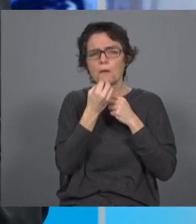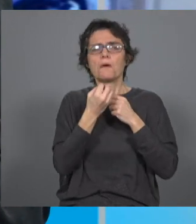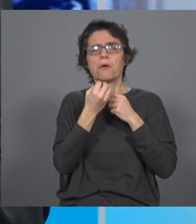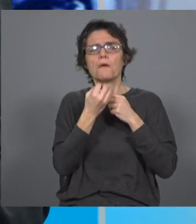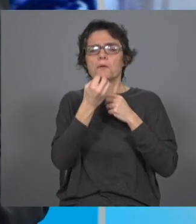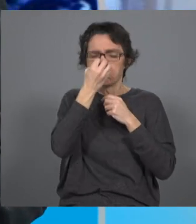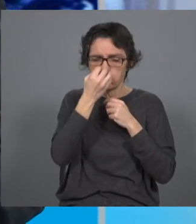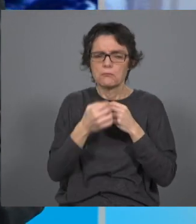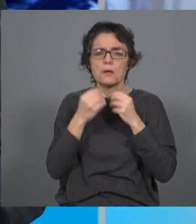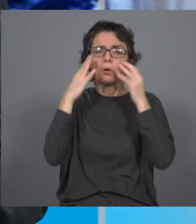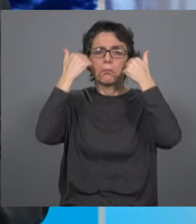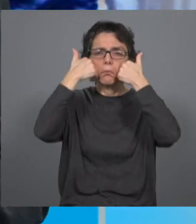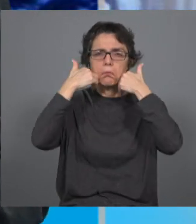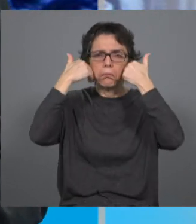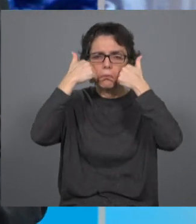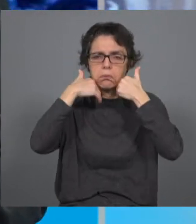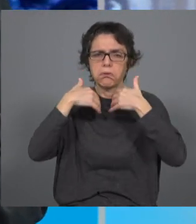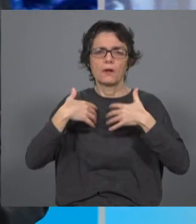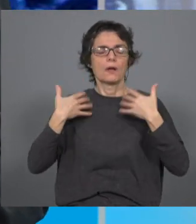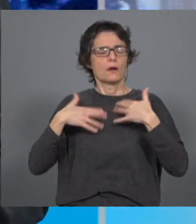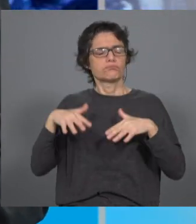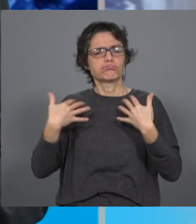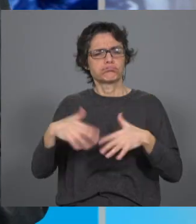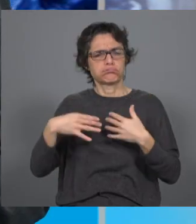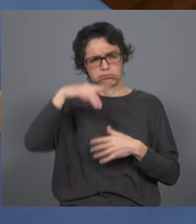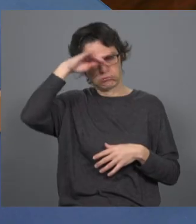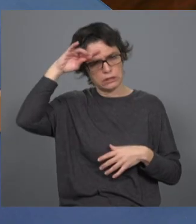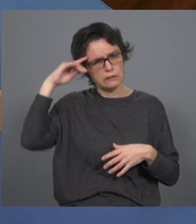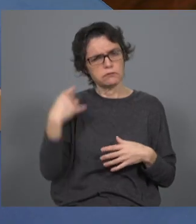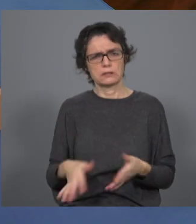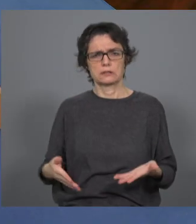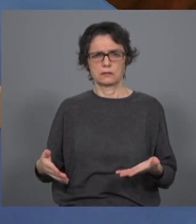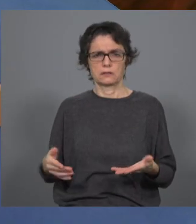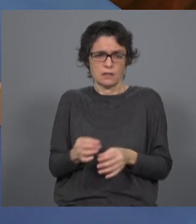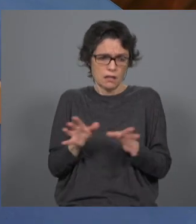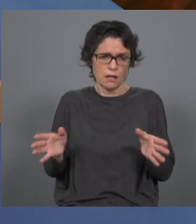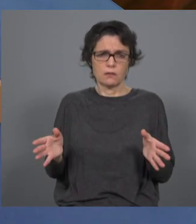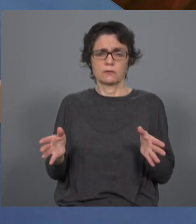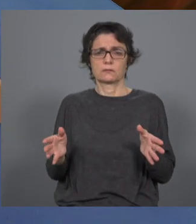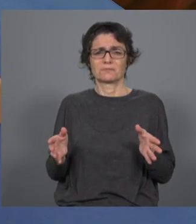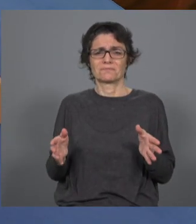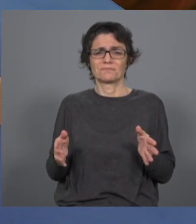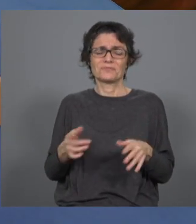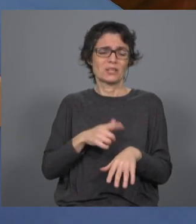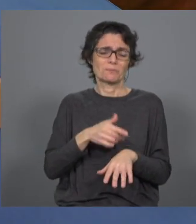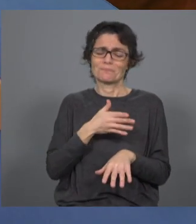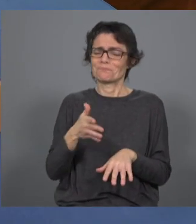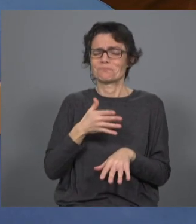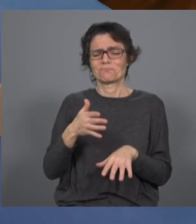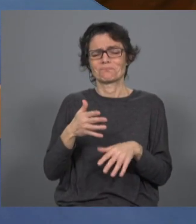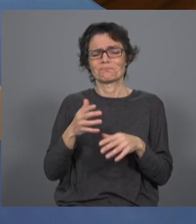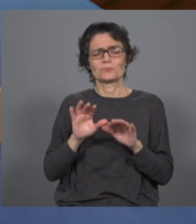eu mesmo a transpirar, desconfortável com a máscara, e isso faz-me pensar, isto é um tempo desagradável, é um tempo de